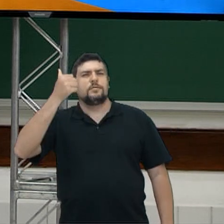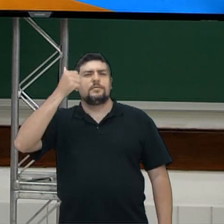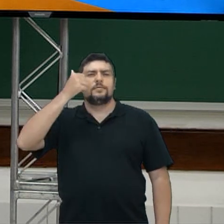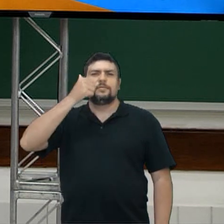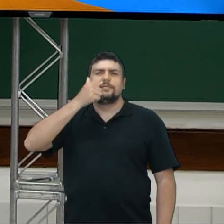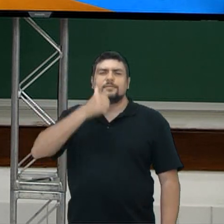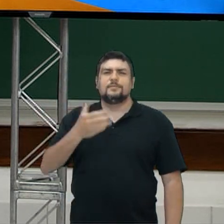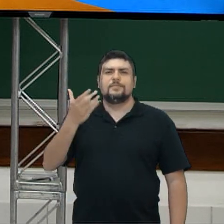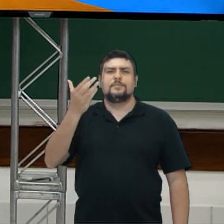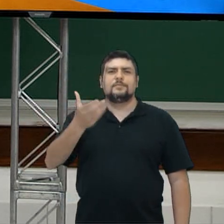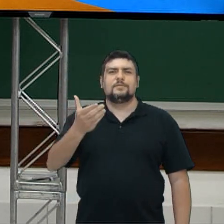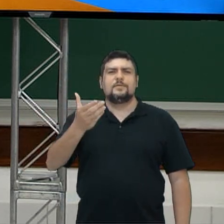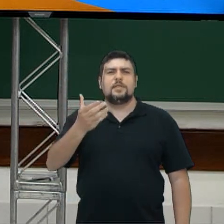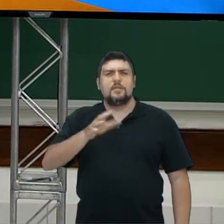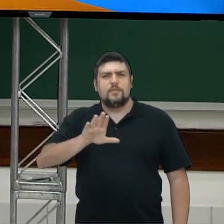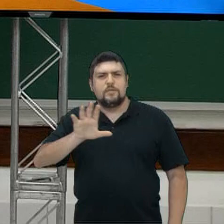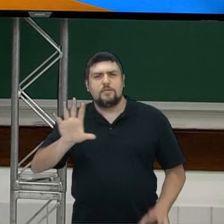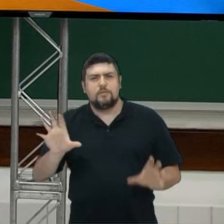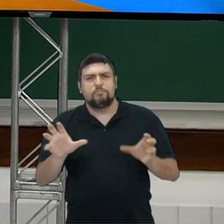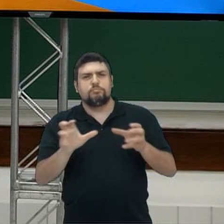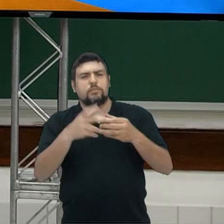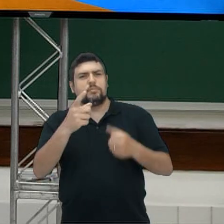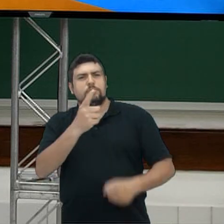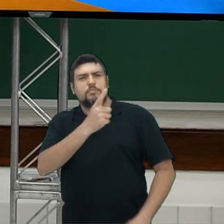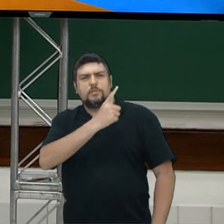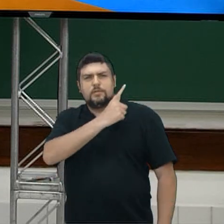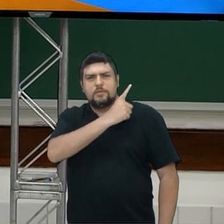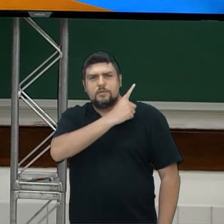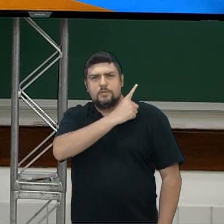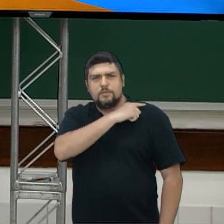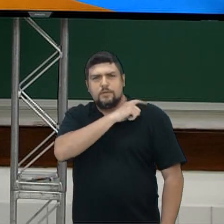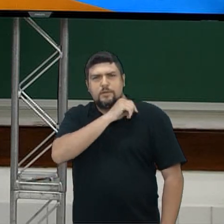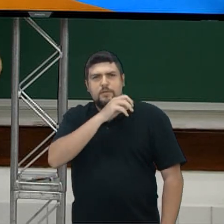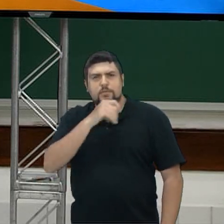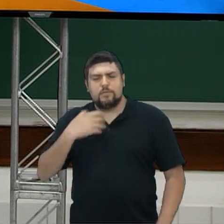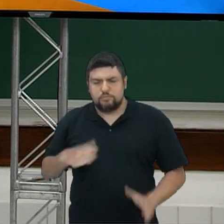senhores, galera da primeira série, ó,